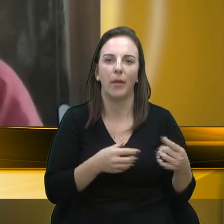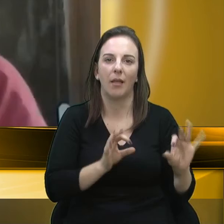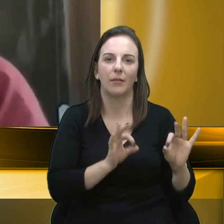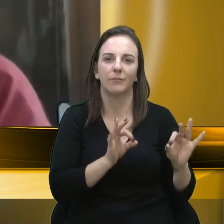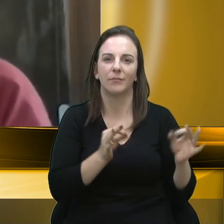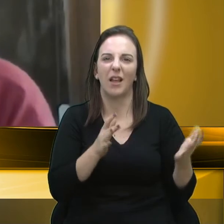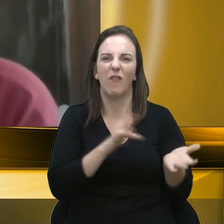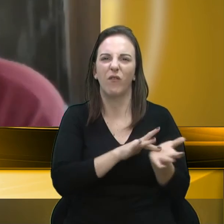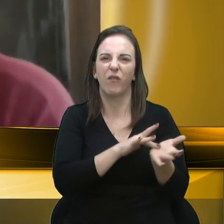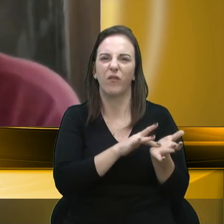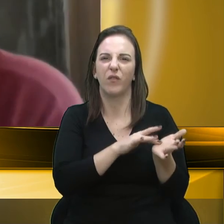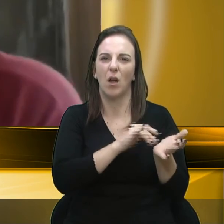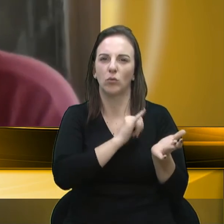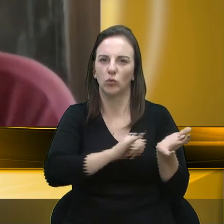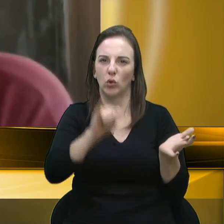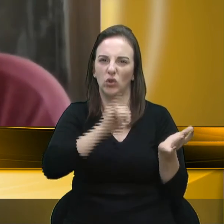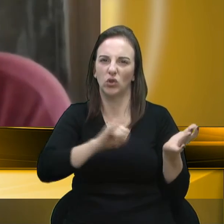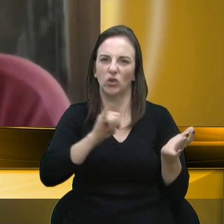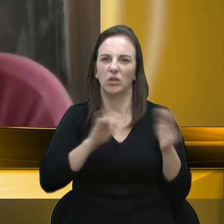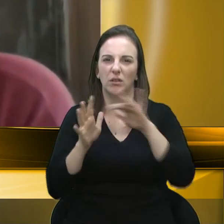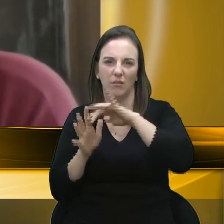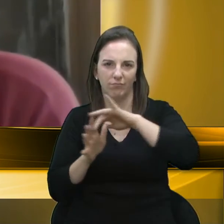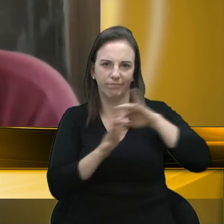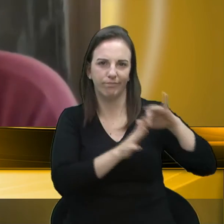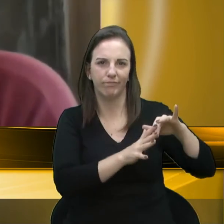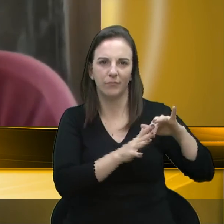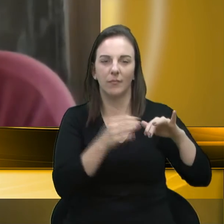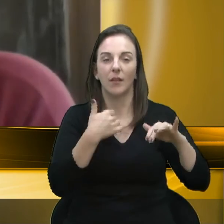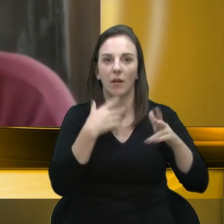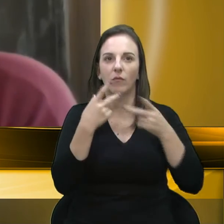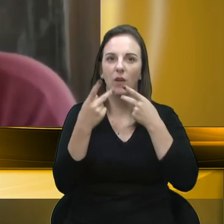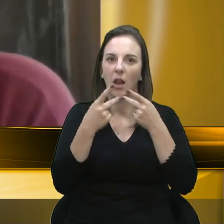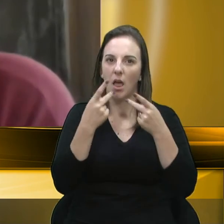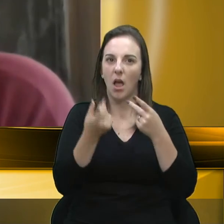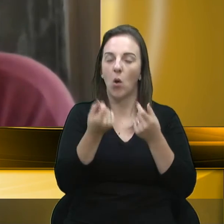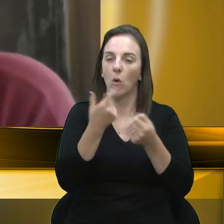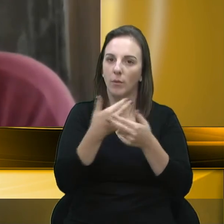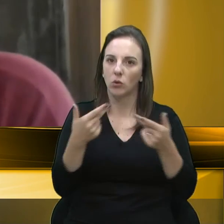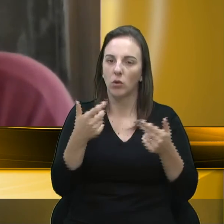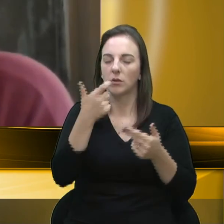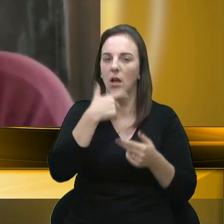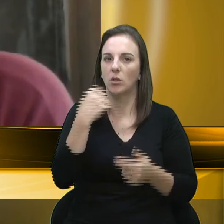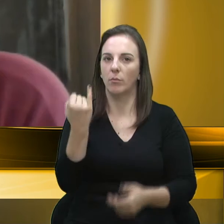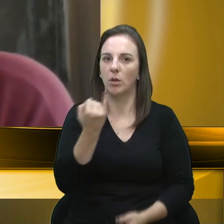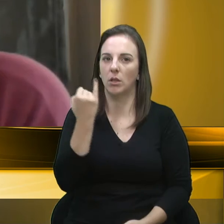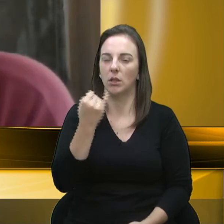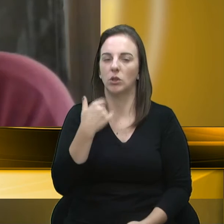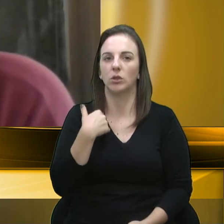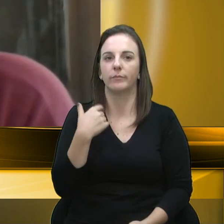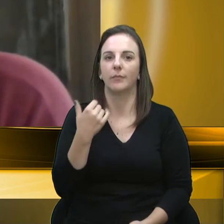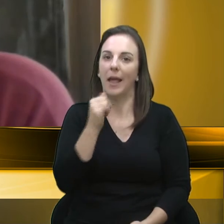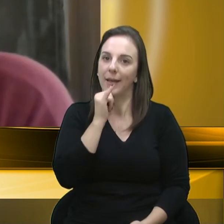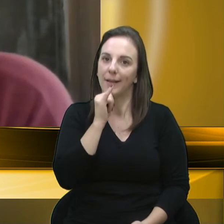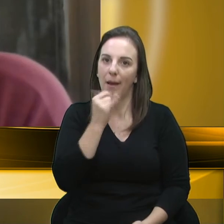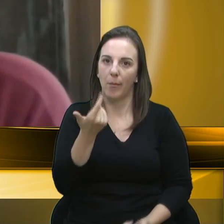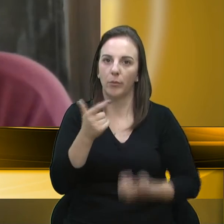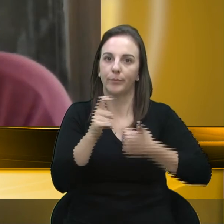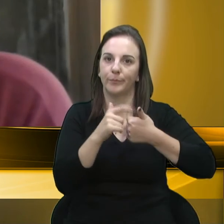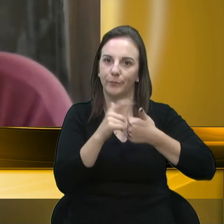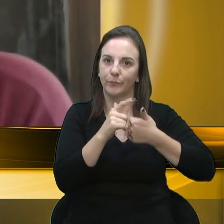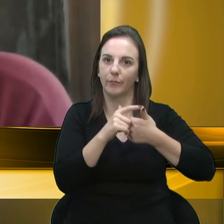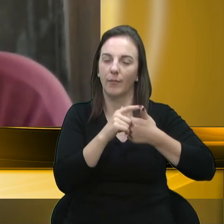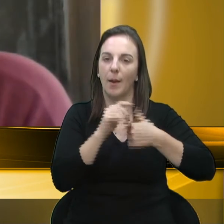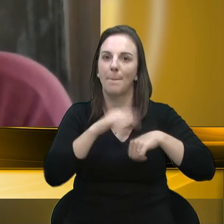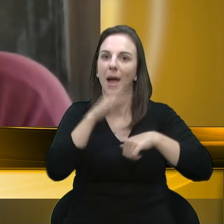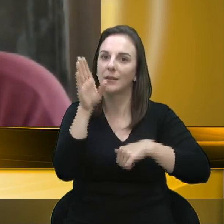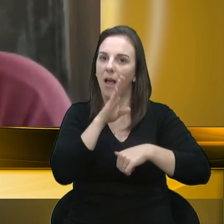ele vai falar sobre algumas medidas que acha importante, como acelerar o ritmo da vacinação, né? Além